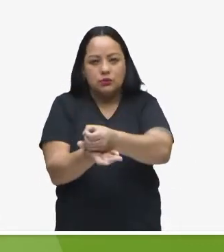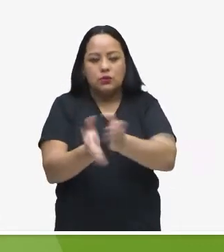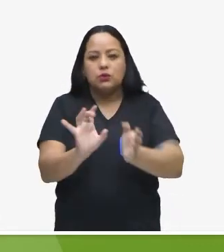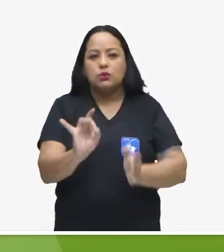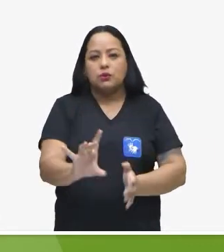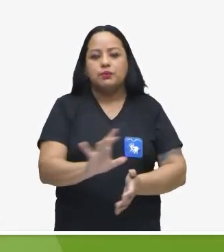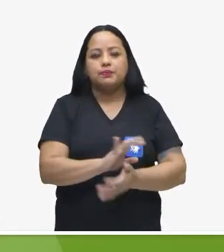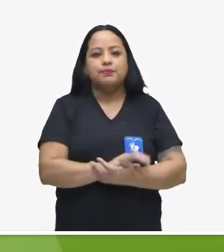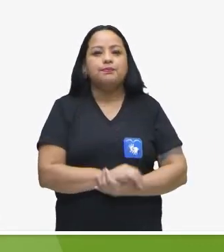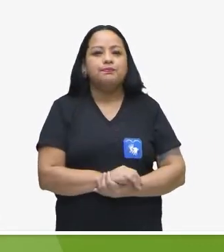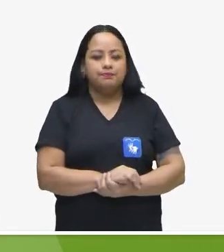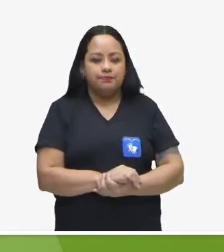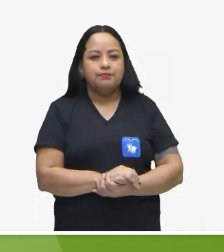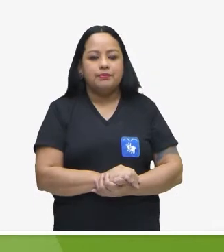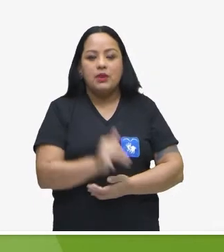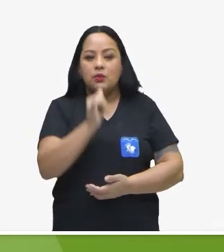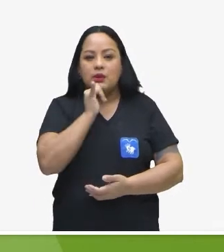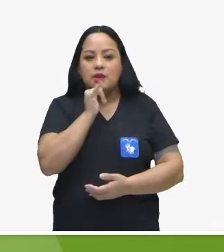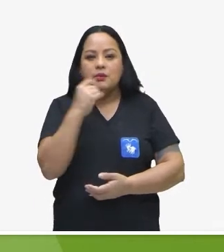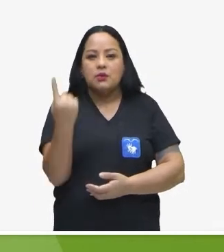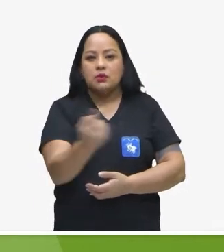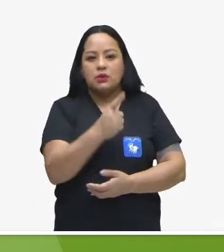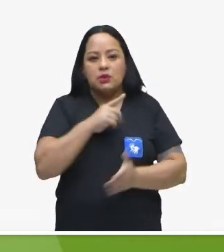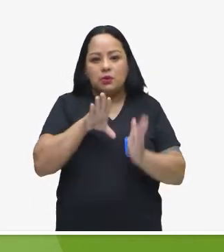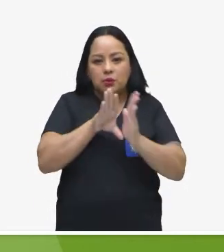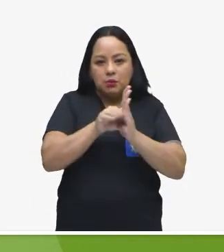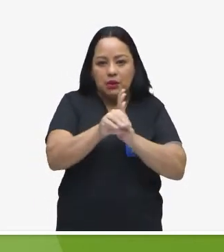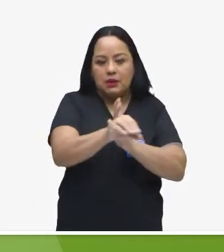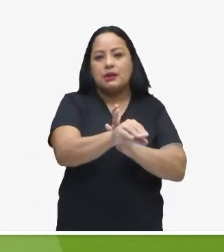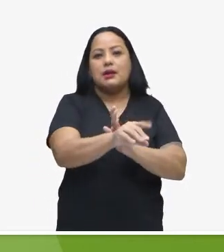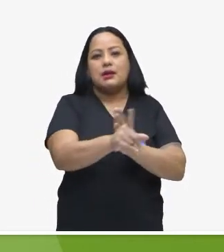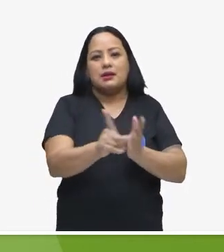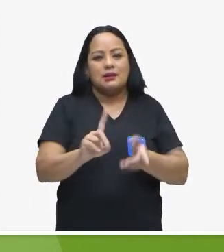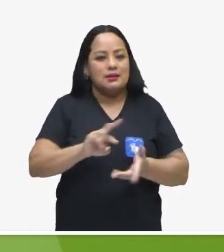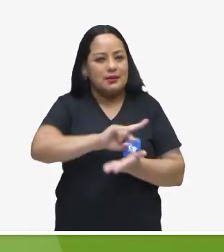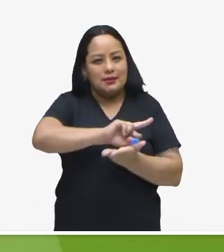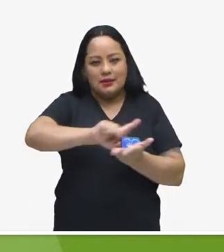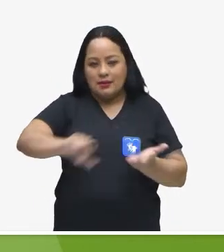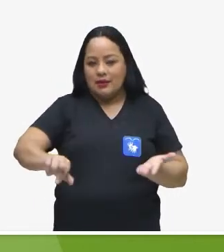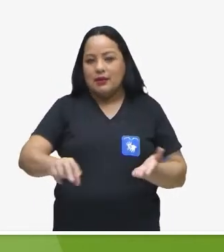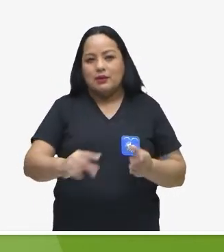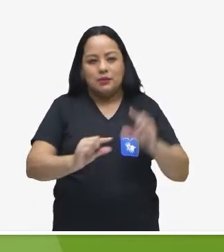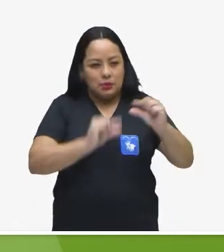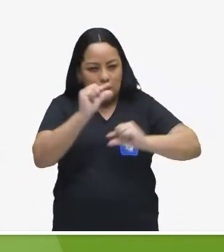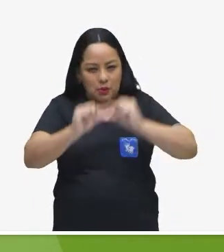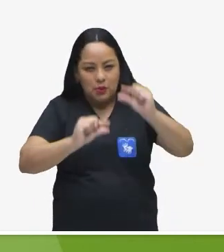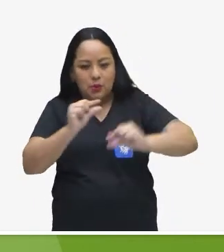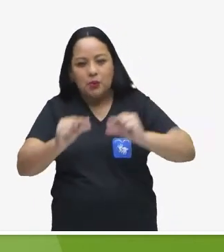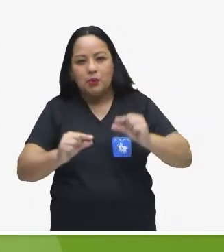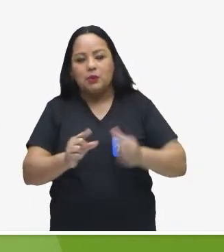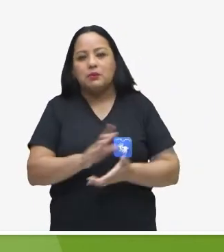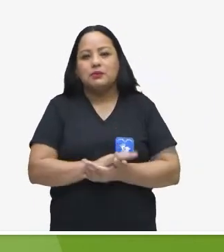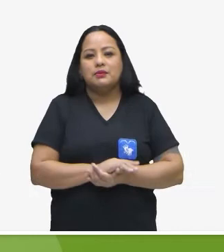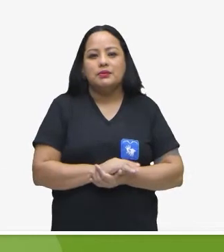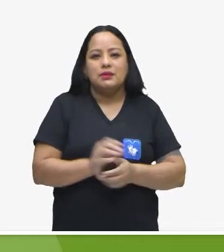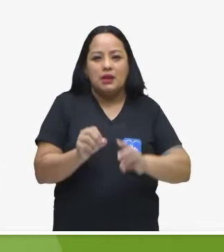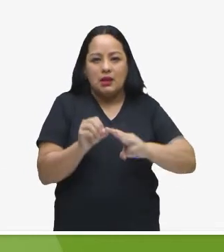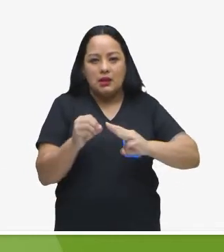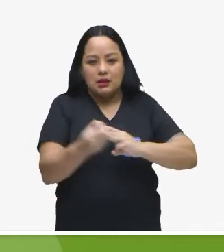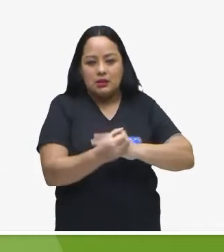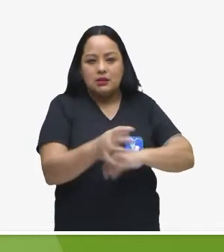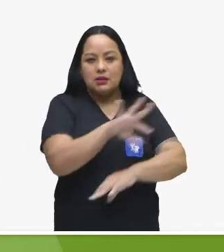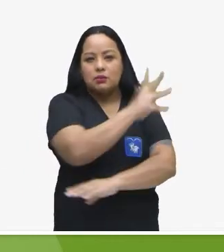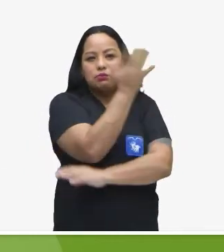microscópio, tá? Como exemplo, nós temos bactérias, protozoários, temos aqui a ameba, a célula vegetal.